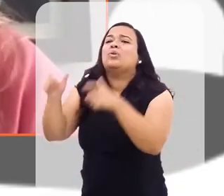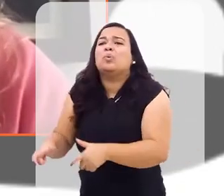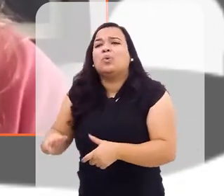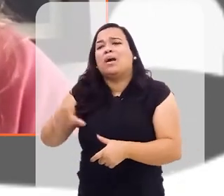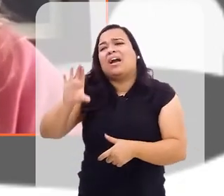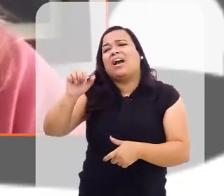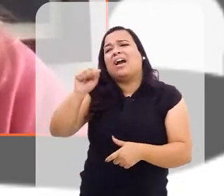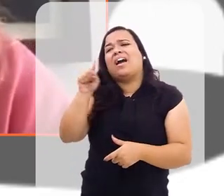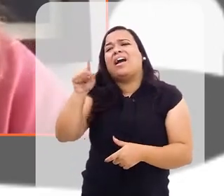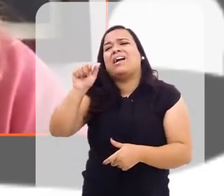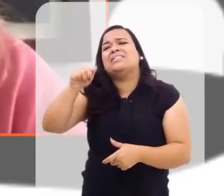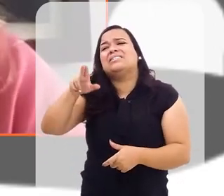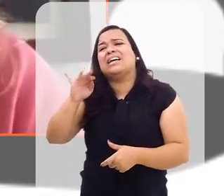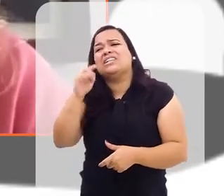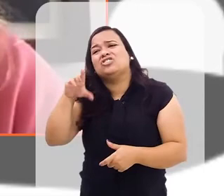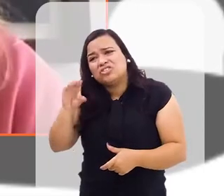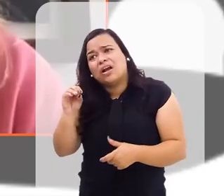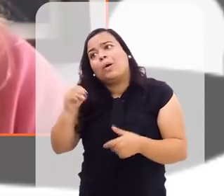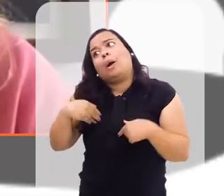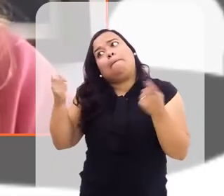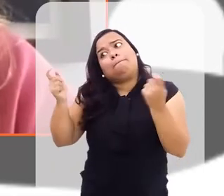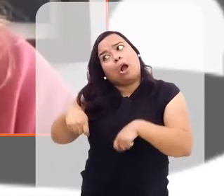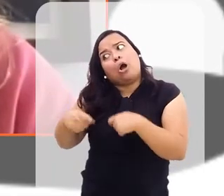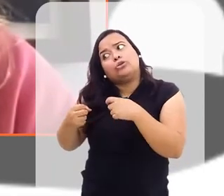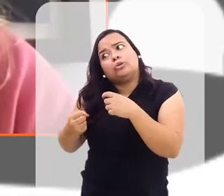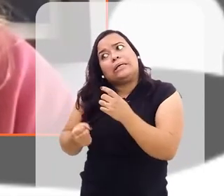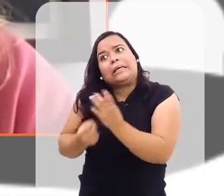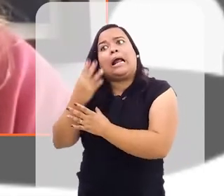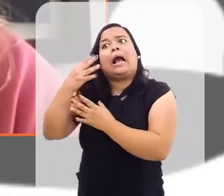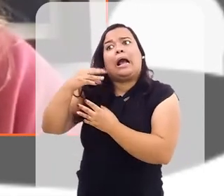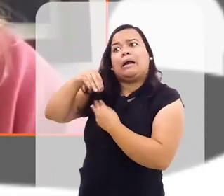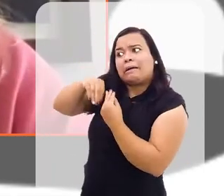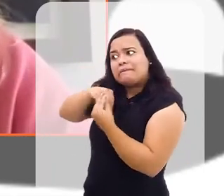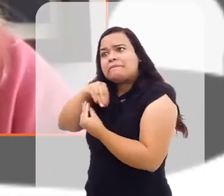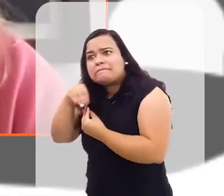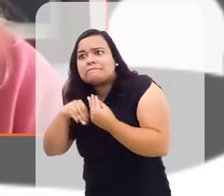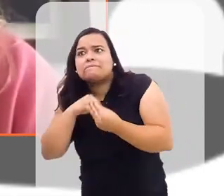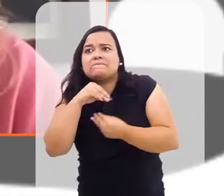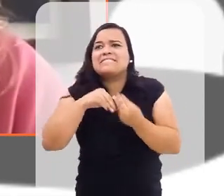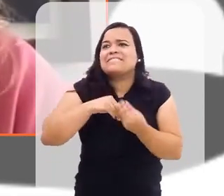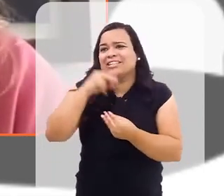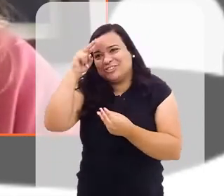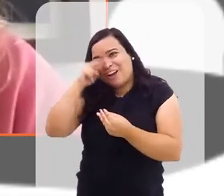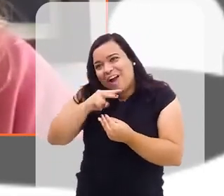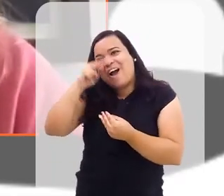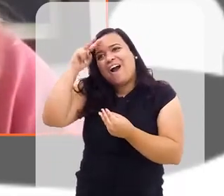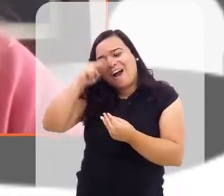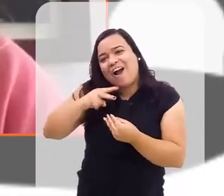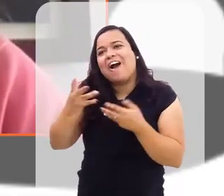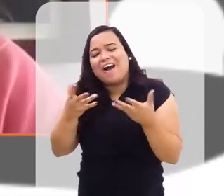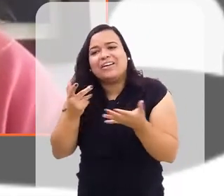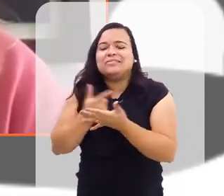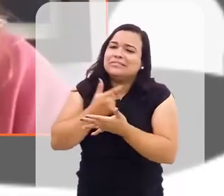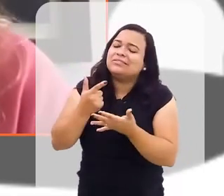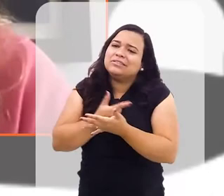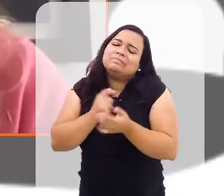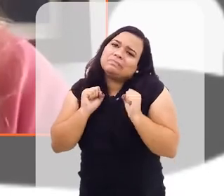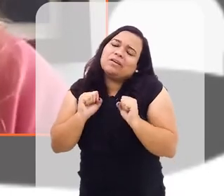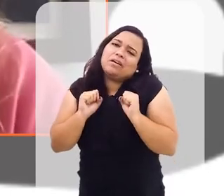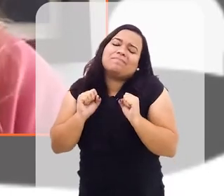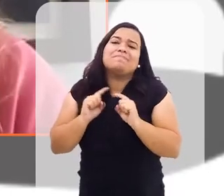Cazaquistão? A não ser que eu coloque isso dentro de um thriller, né? A não ser que eu ambientize um livro no